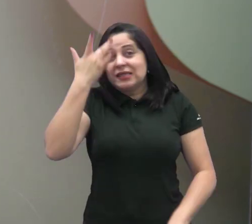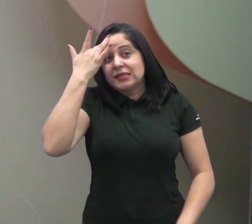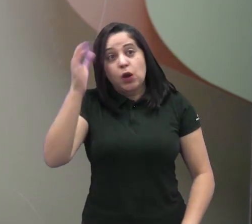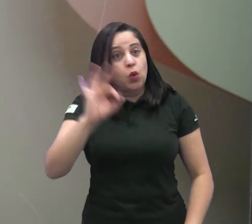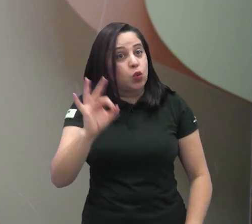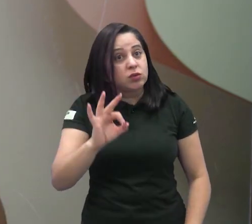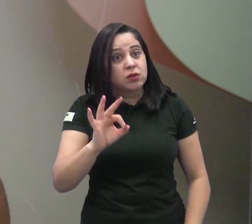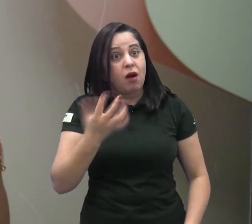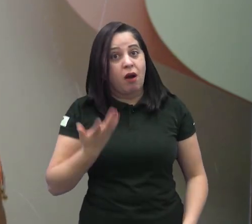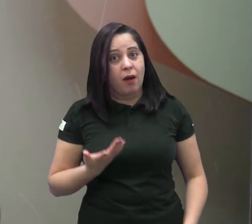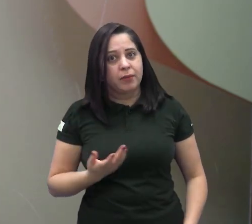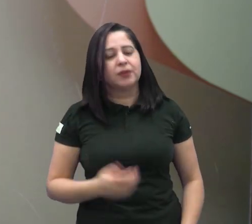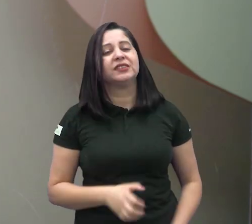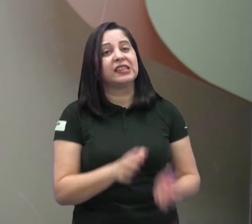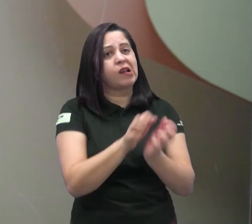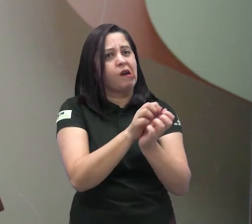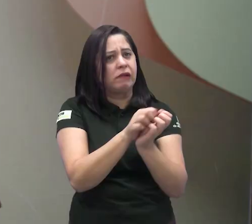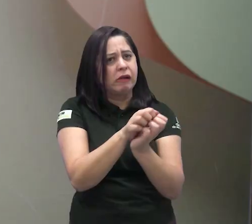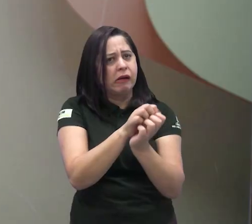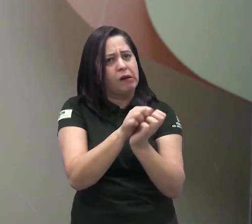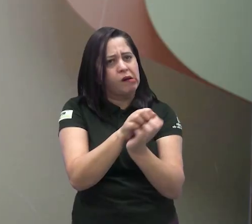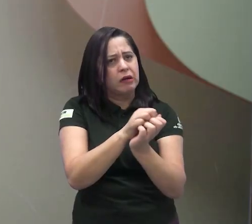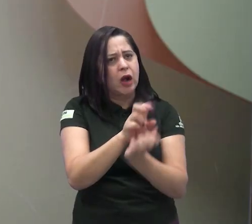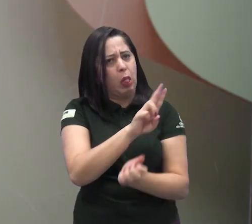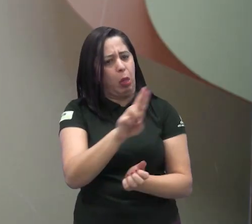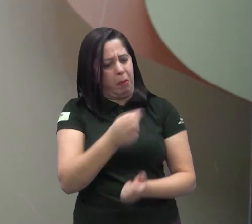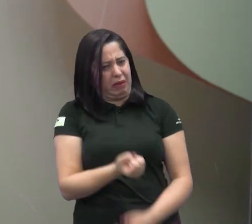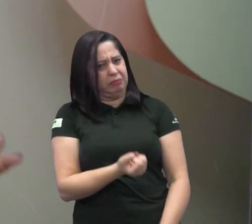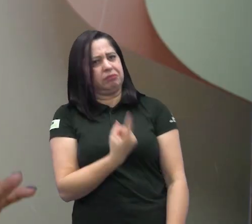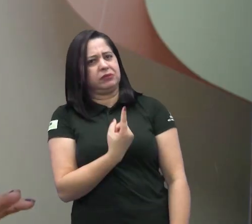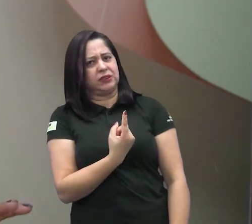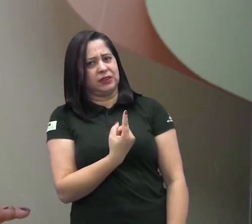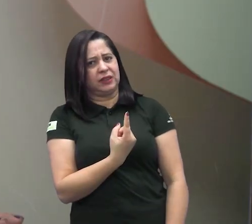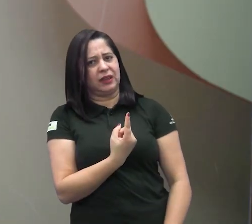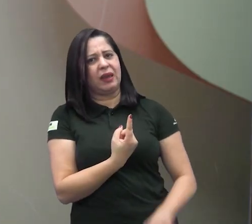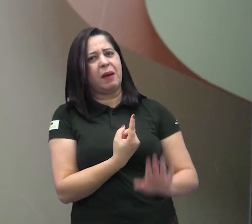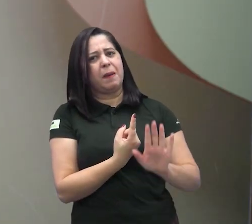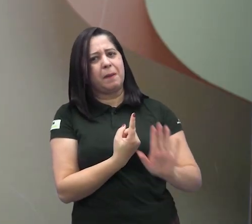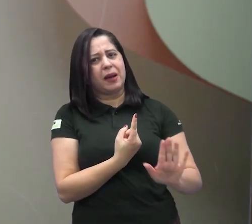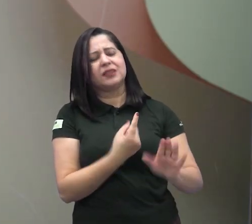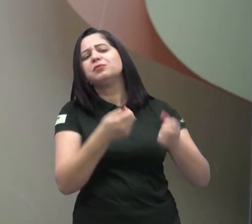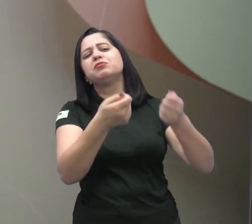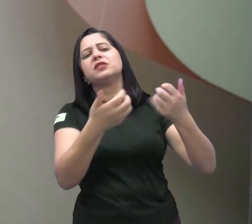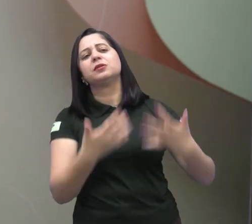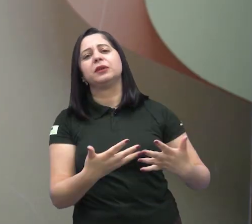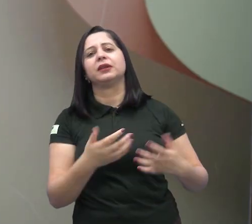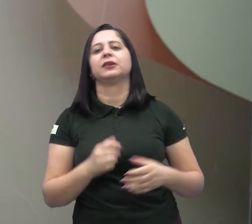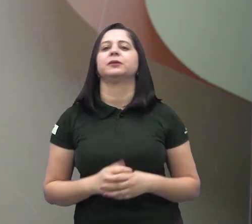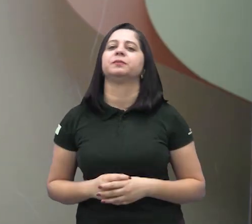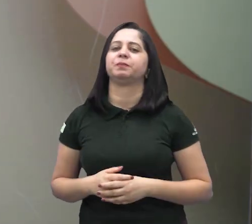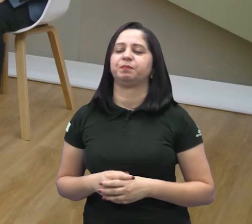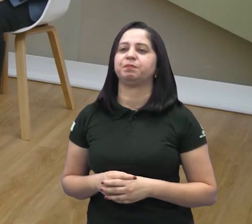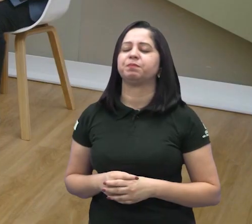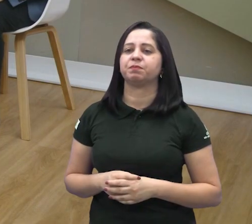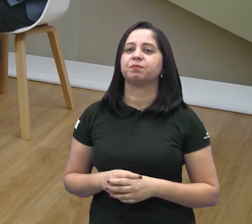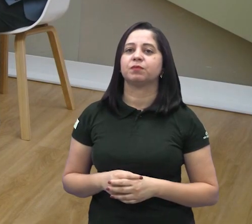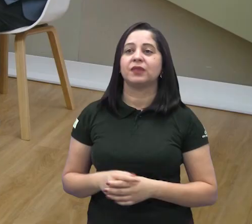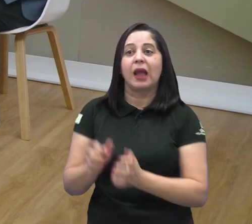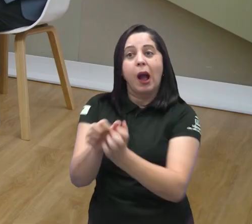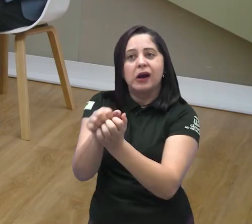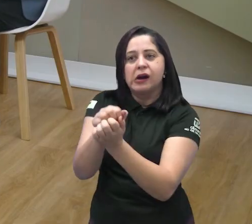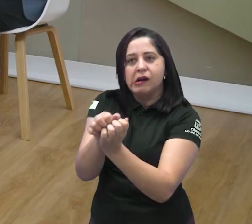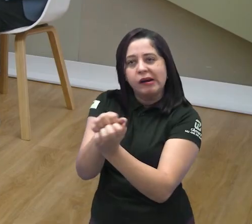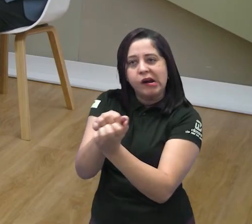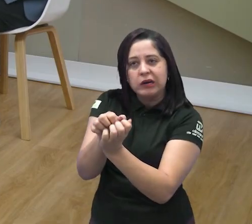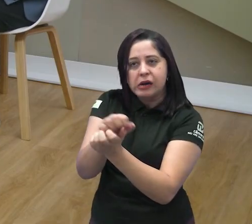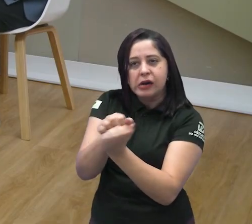sem imaginar a verdadeira causa. Doutor, bruxismo, o nome é até estranho, né? Mas explica pra gente o que é, afinal.